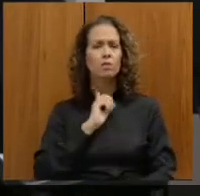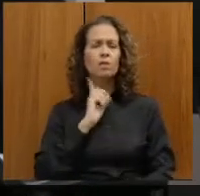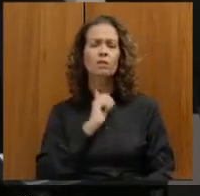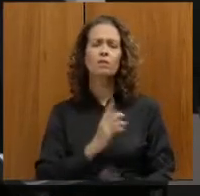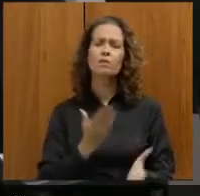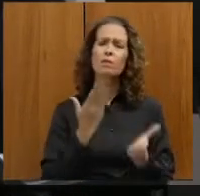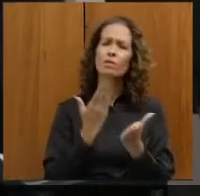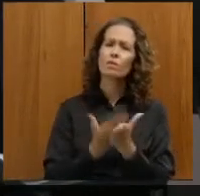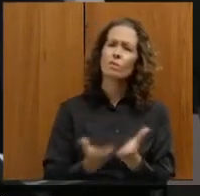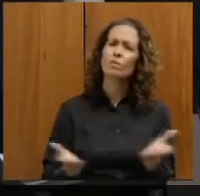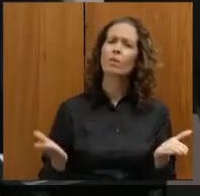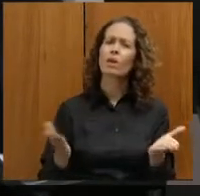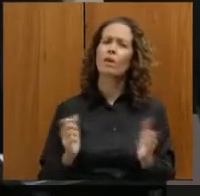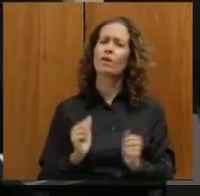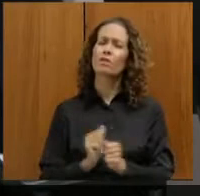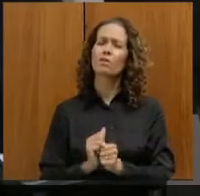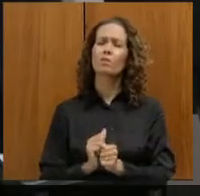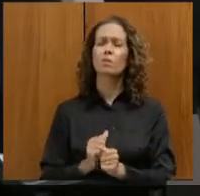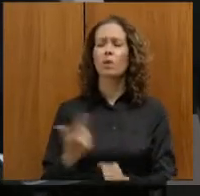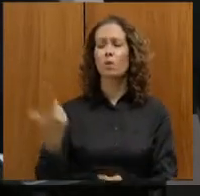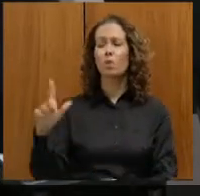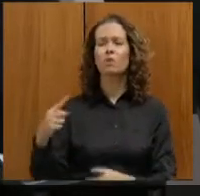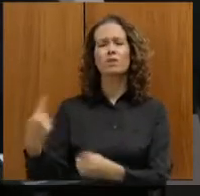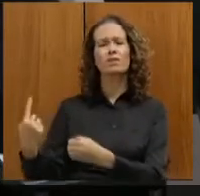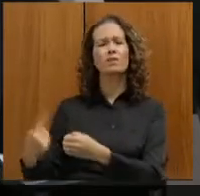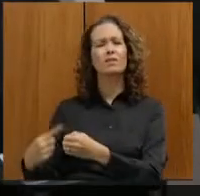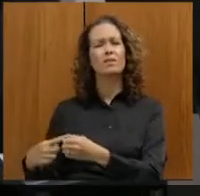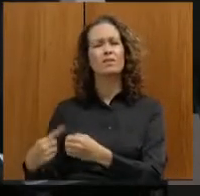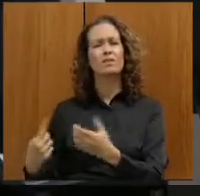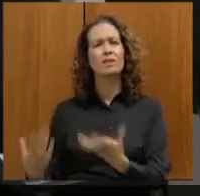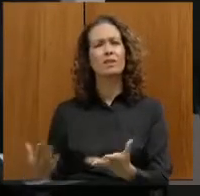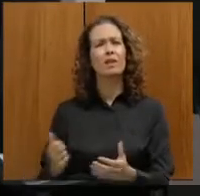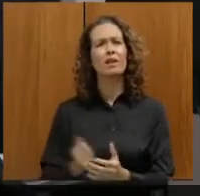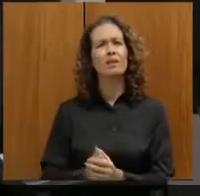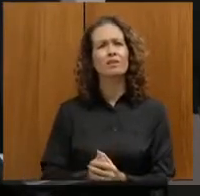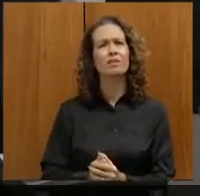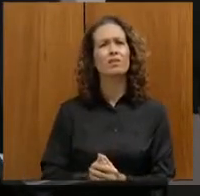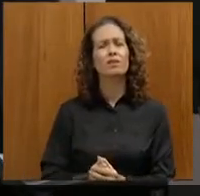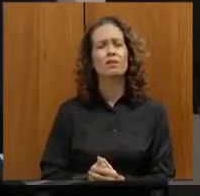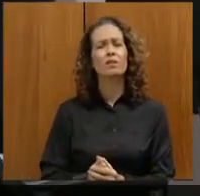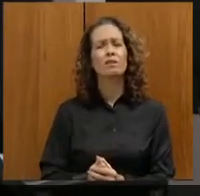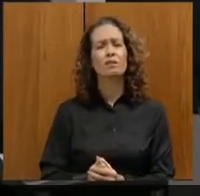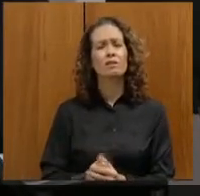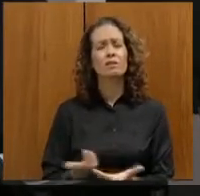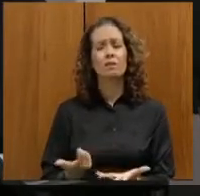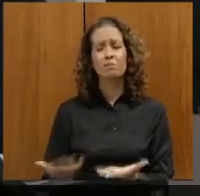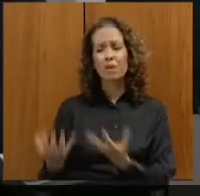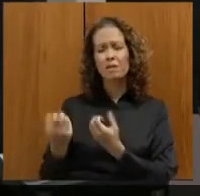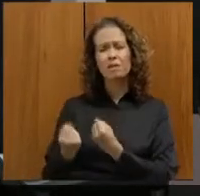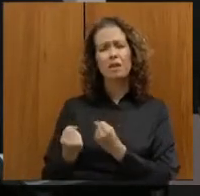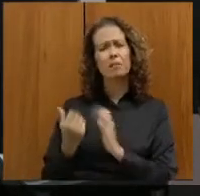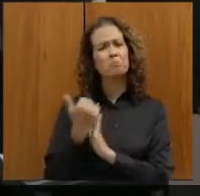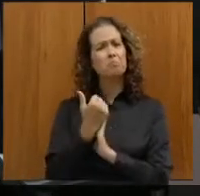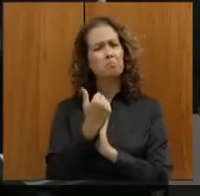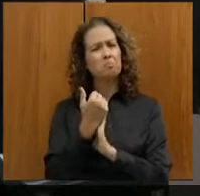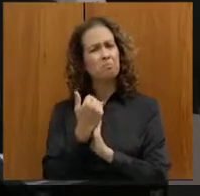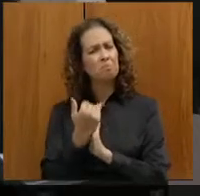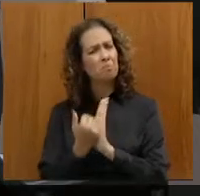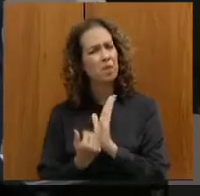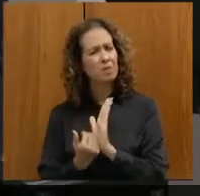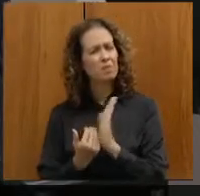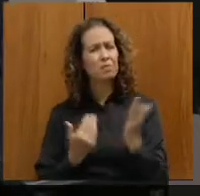para uma cidade que tem metade da população cuja receita é 100 milhões de reais em inferior ao